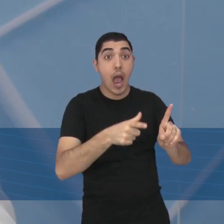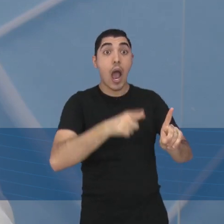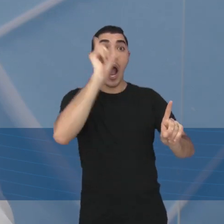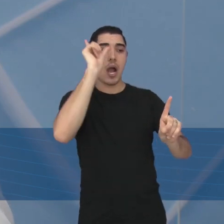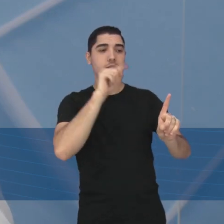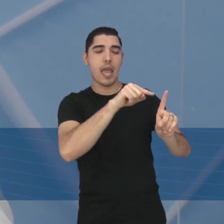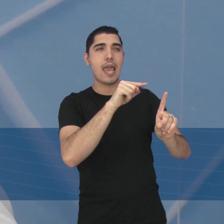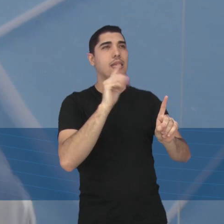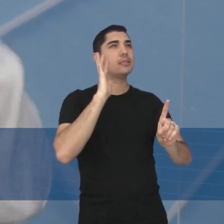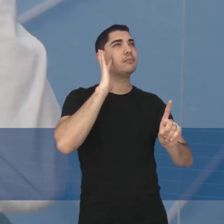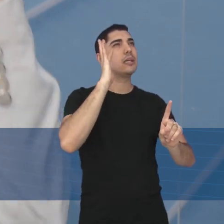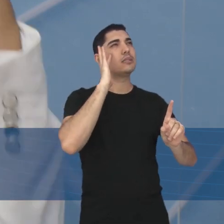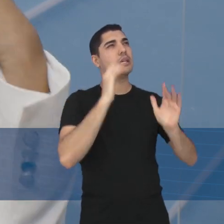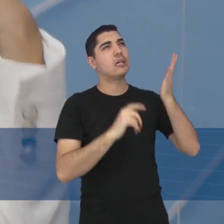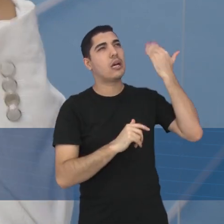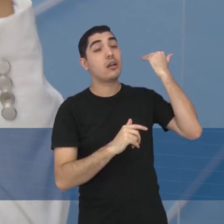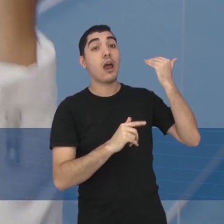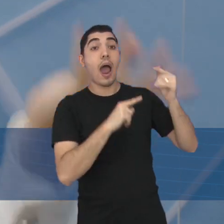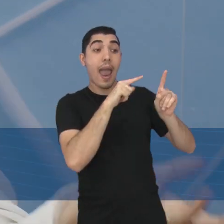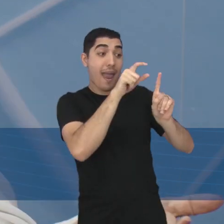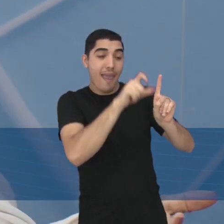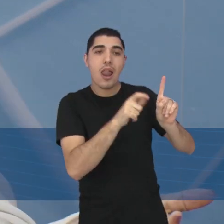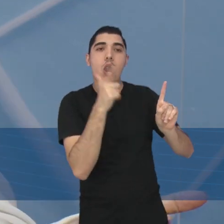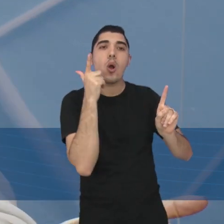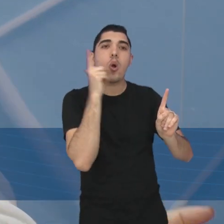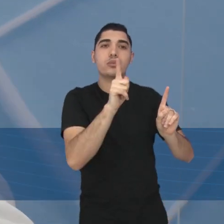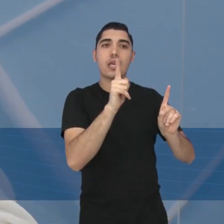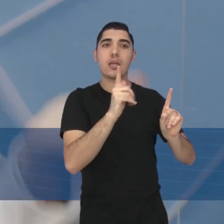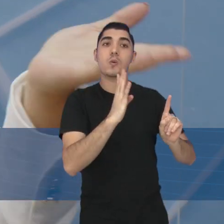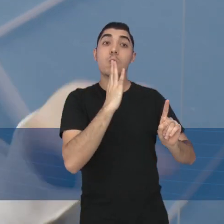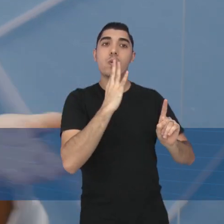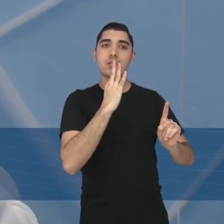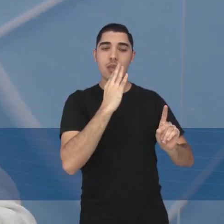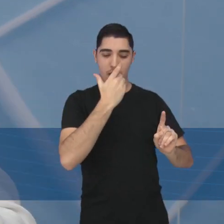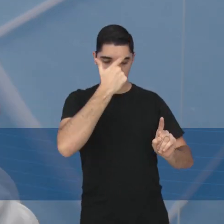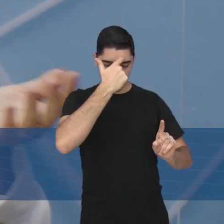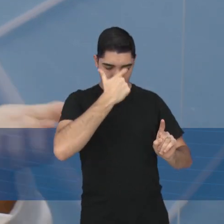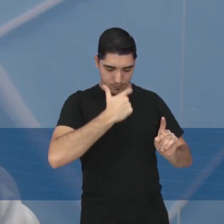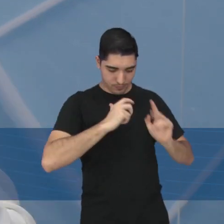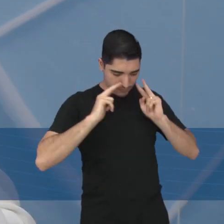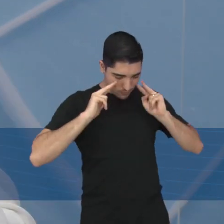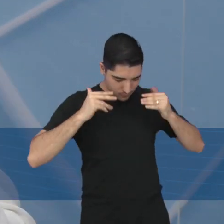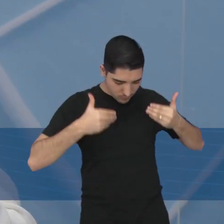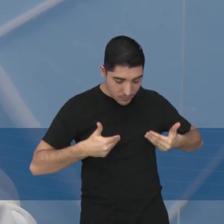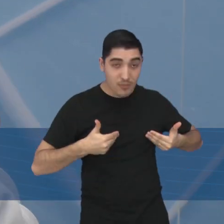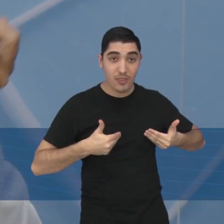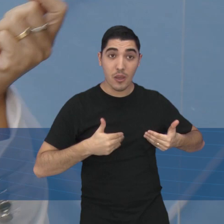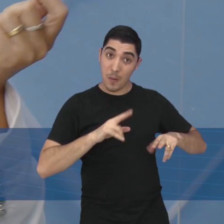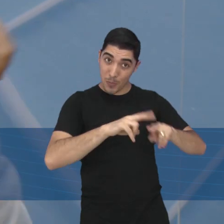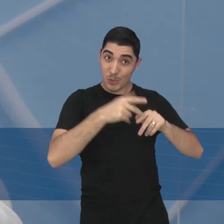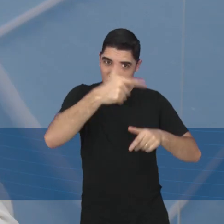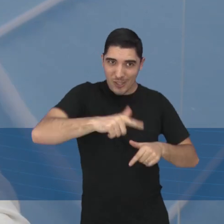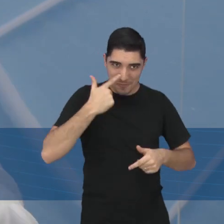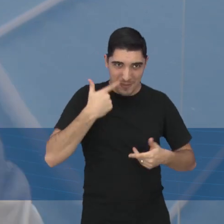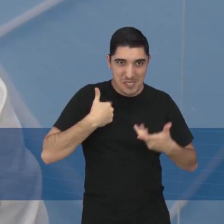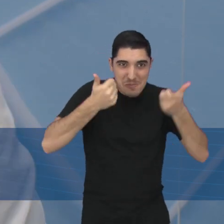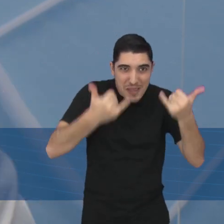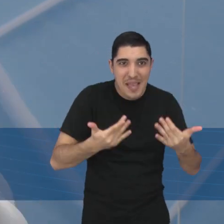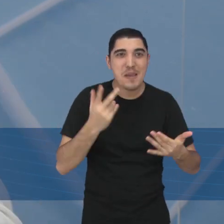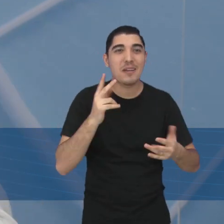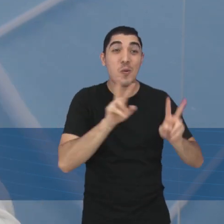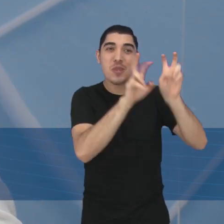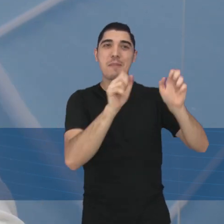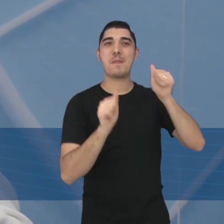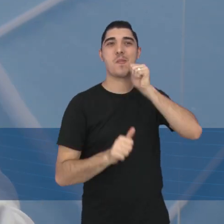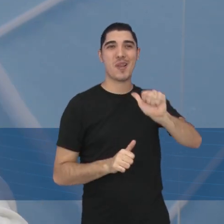está gestando, e sim naquele antes ela vai se conhecendo, né? E aí o peso mais uma vez da mulher, né? A gente está aqui trazendo